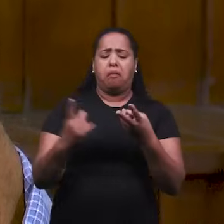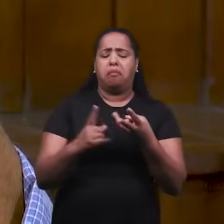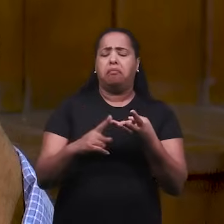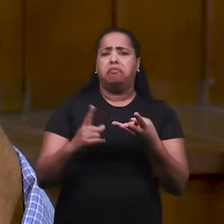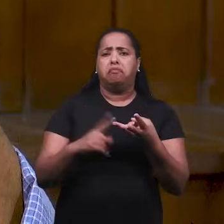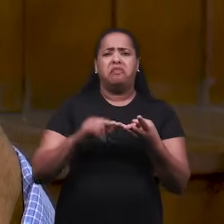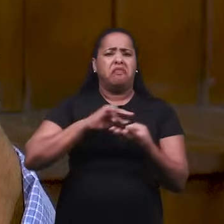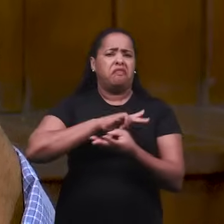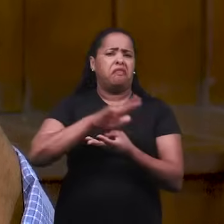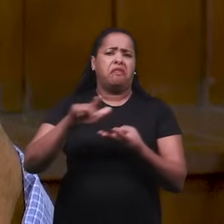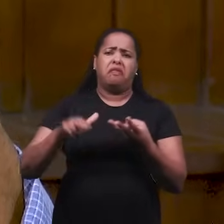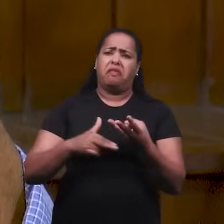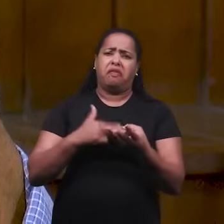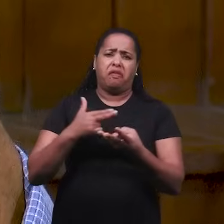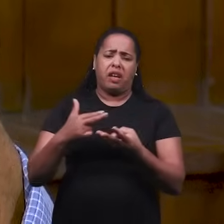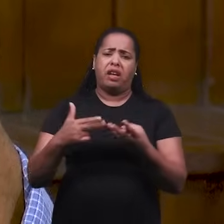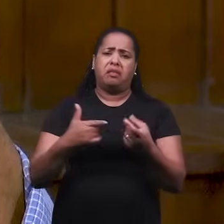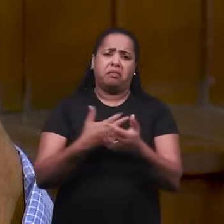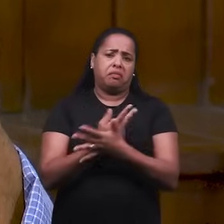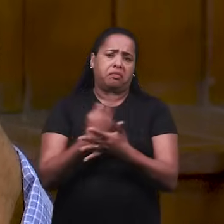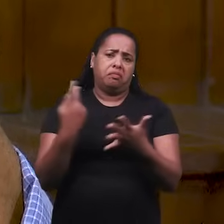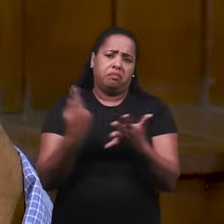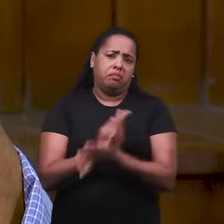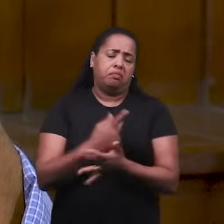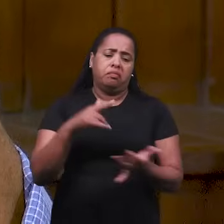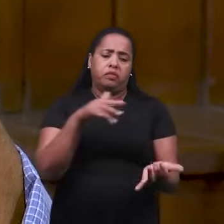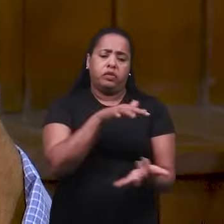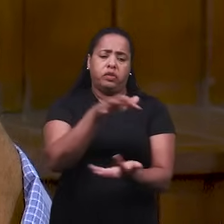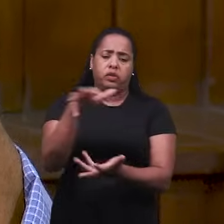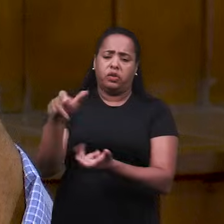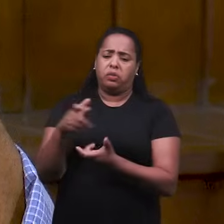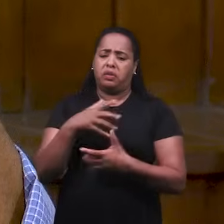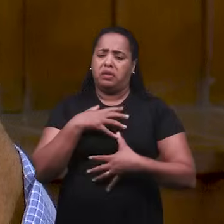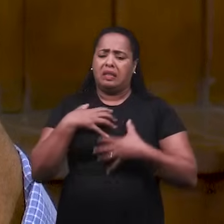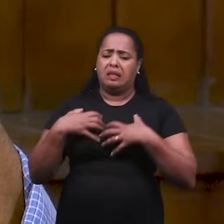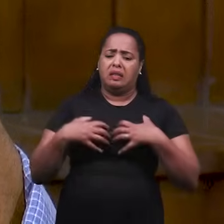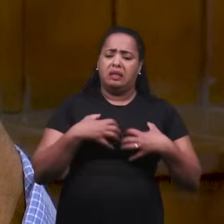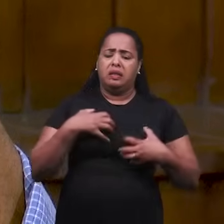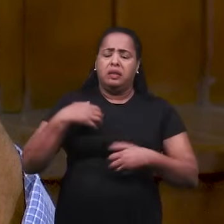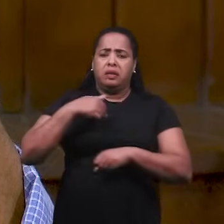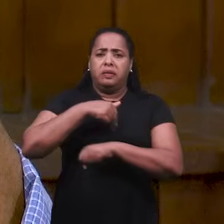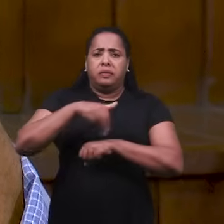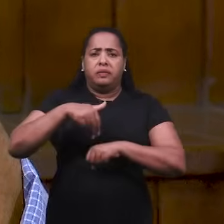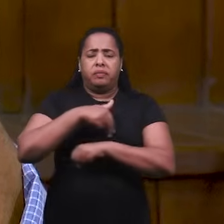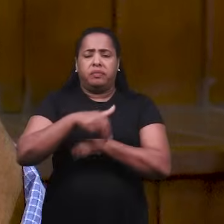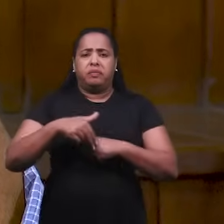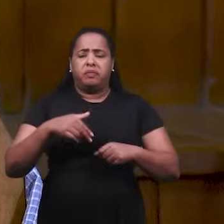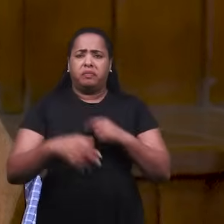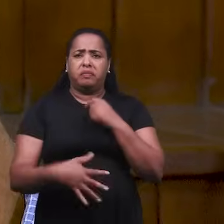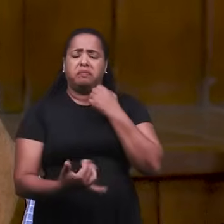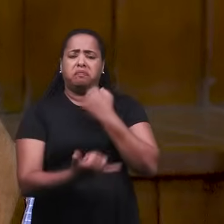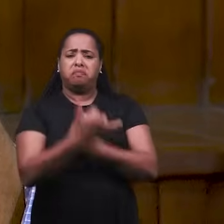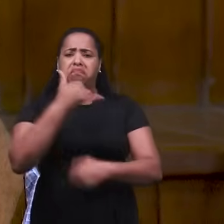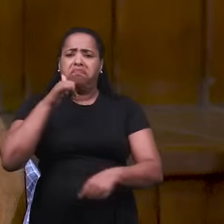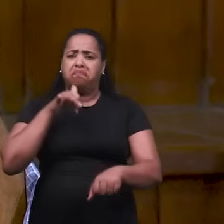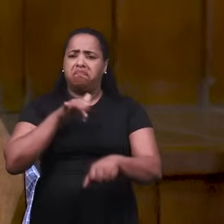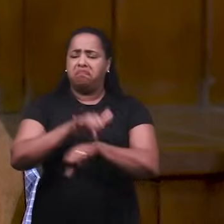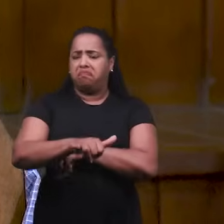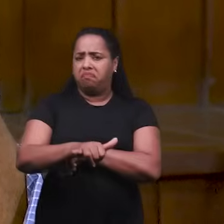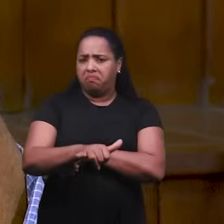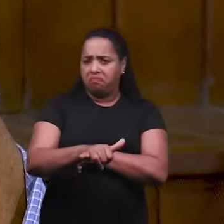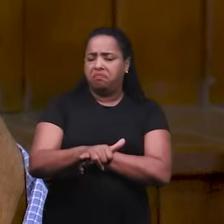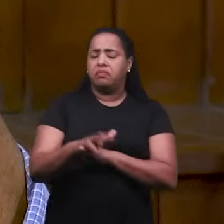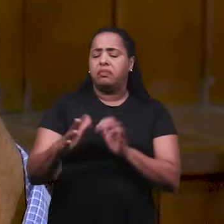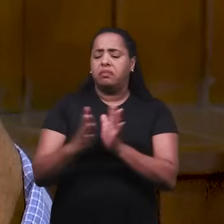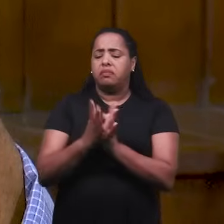de vários sinais ocorrendo no mundo, angústia das nações, a traição. A